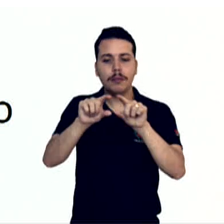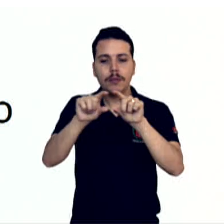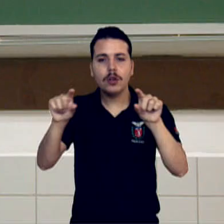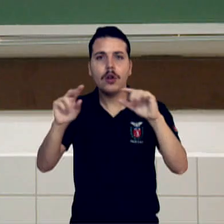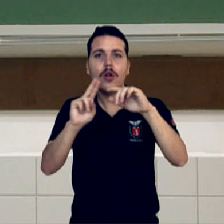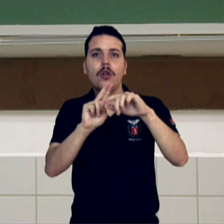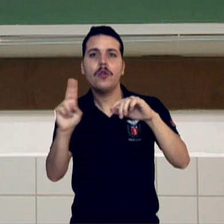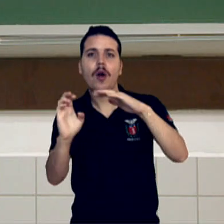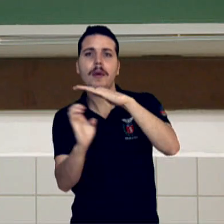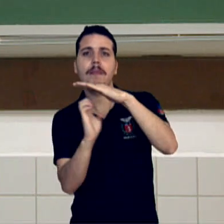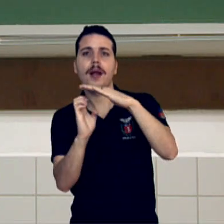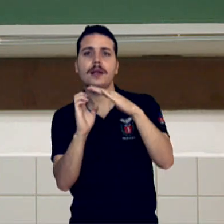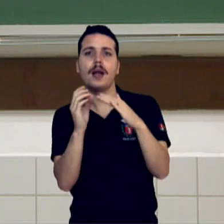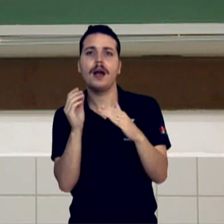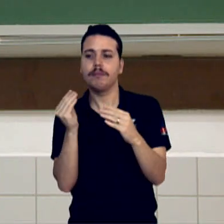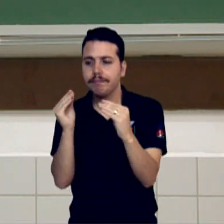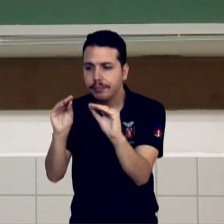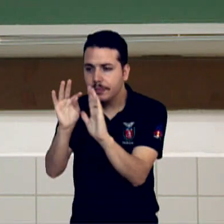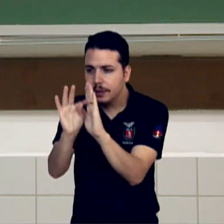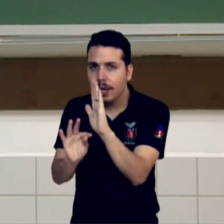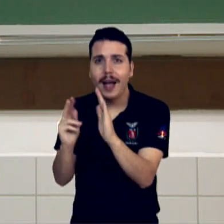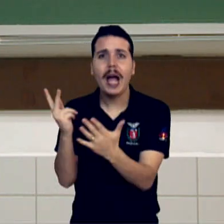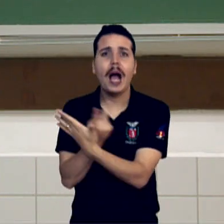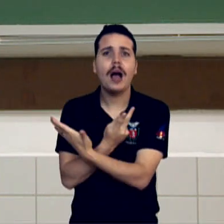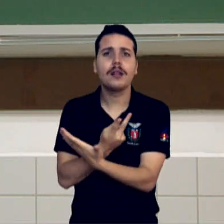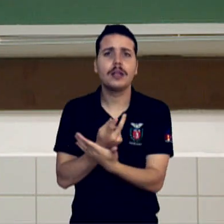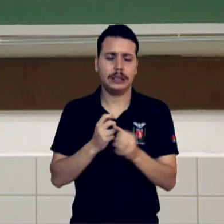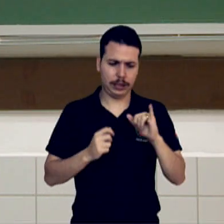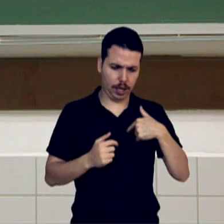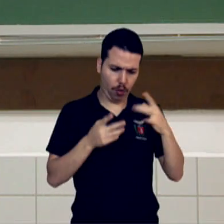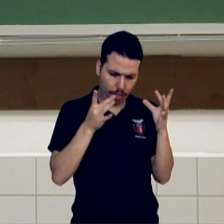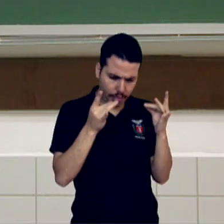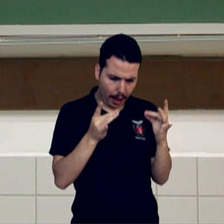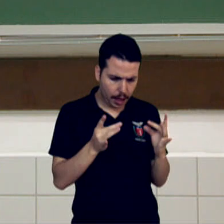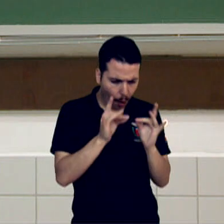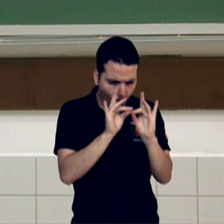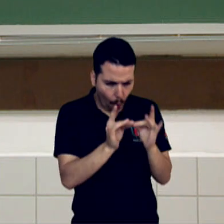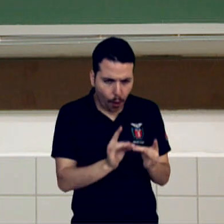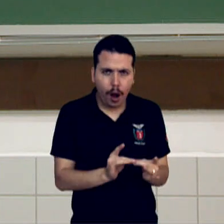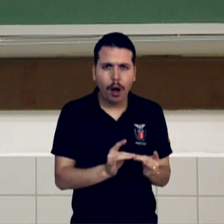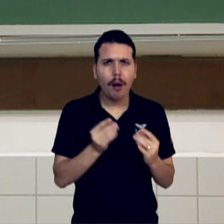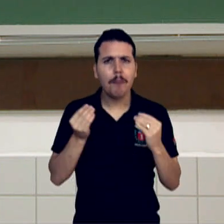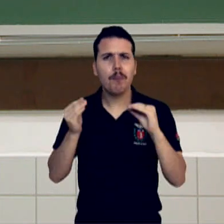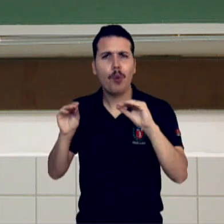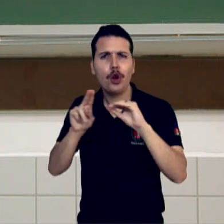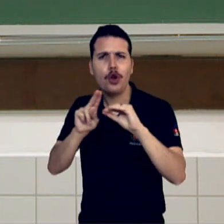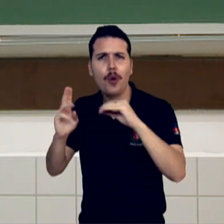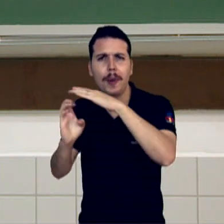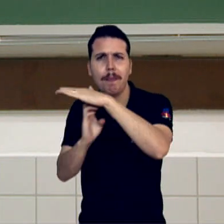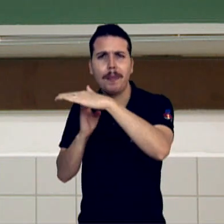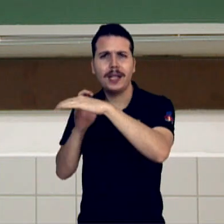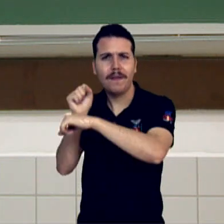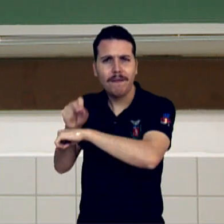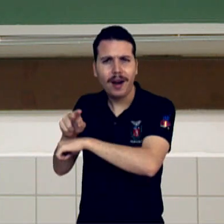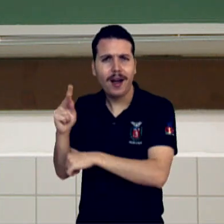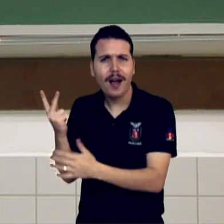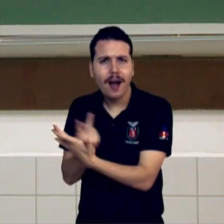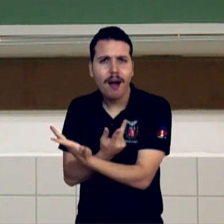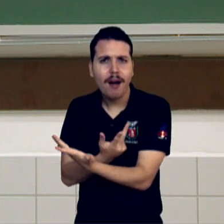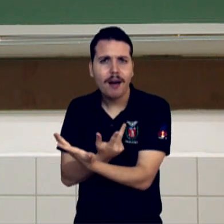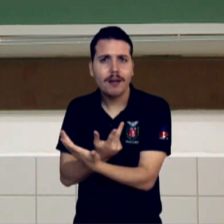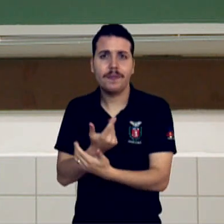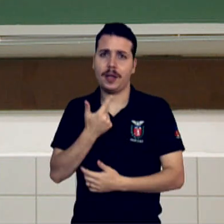é detalhista, você tem que prestar atenção em todos os detalhes. E a língua, ela tem que